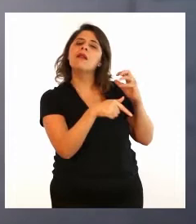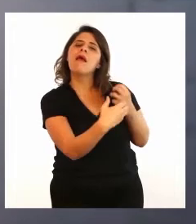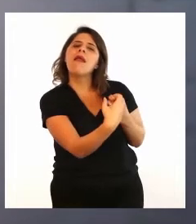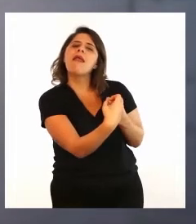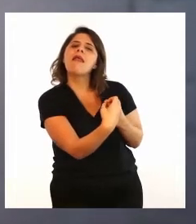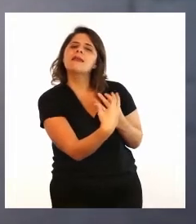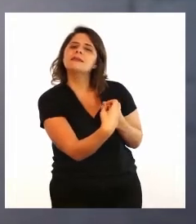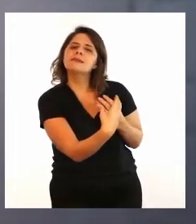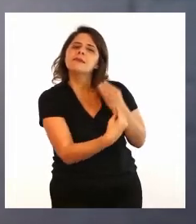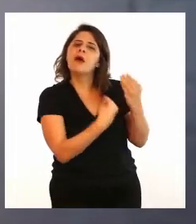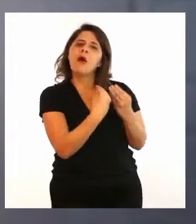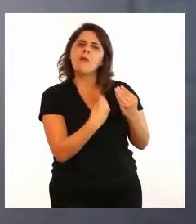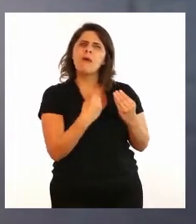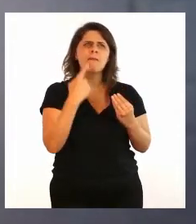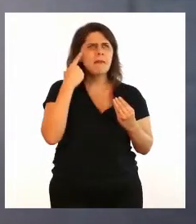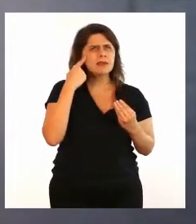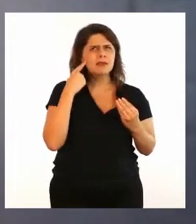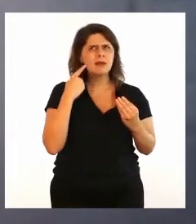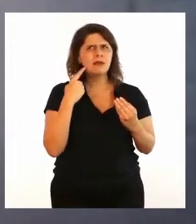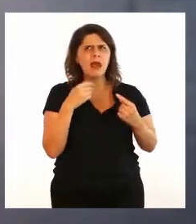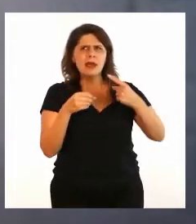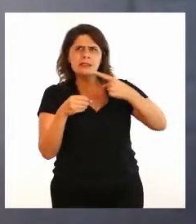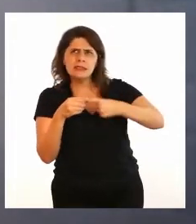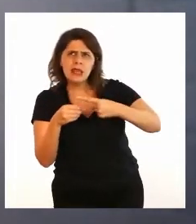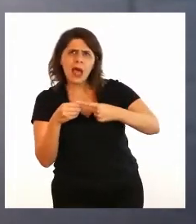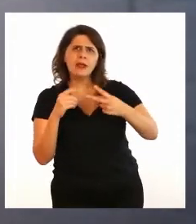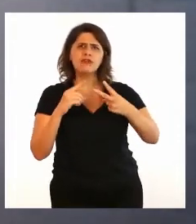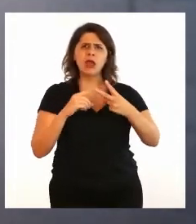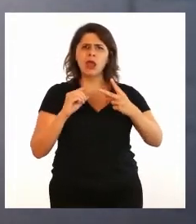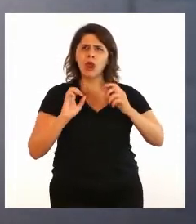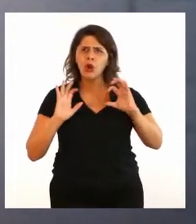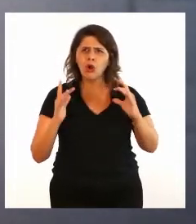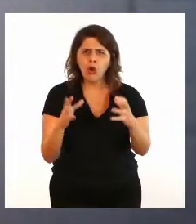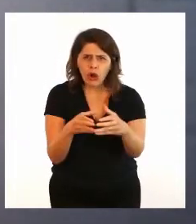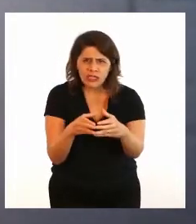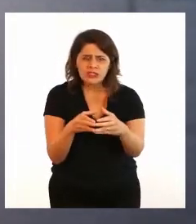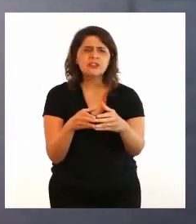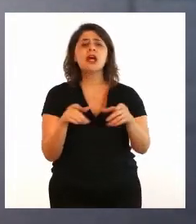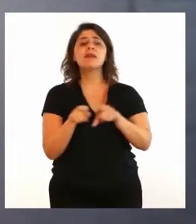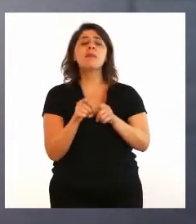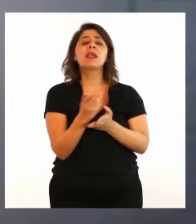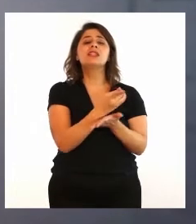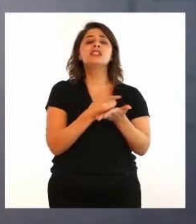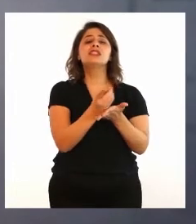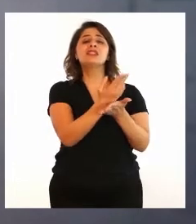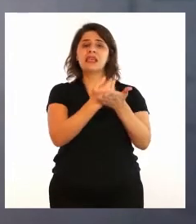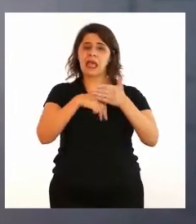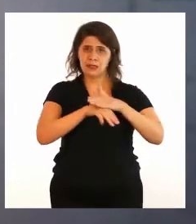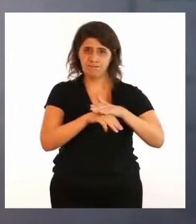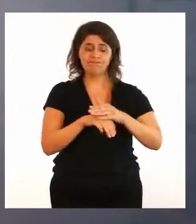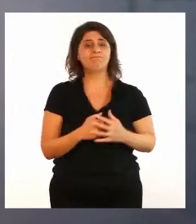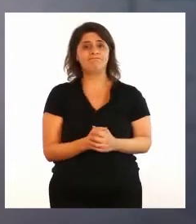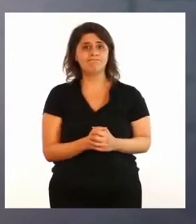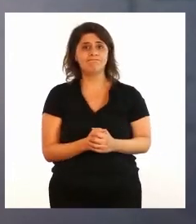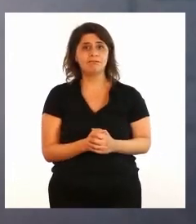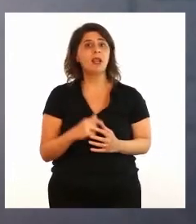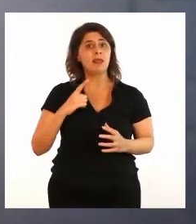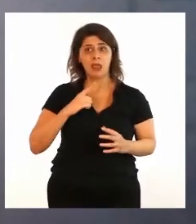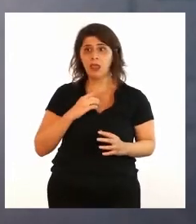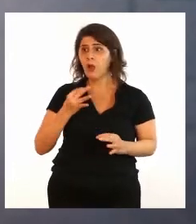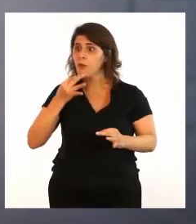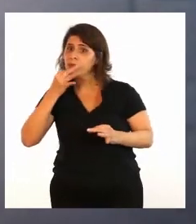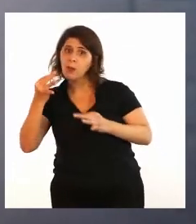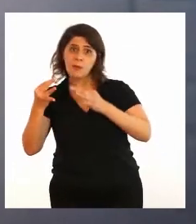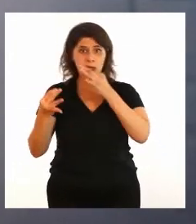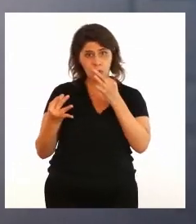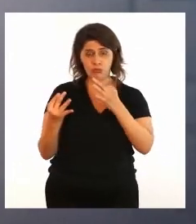nós entendemos por cidade, por coletividade e por design. Então, além dessas vozes que se